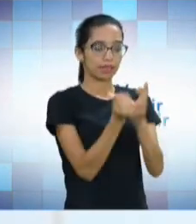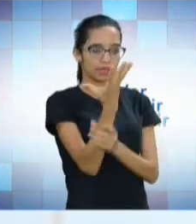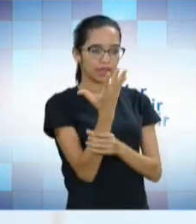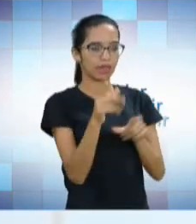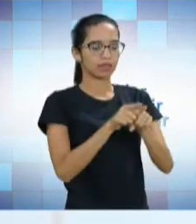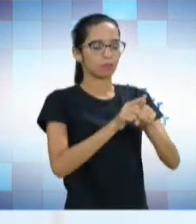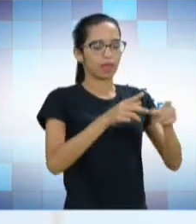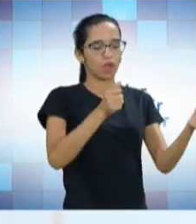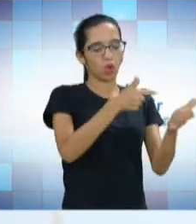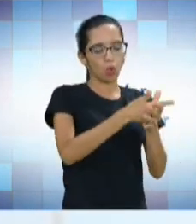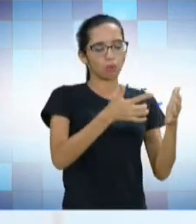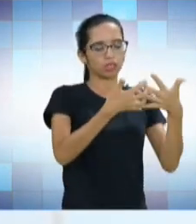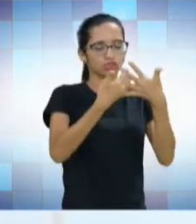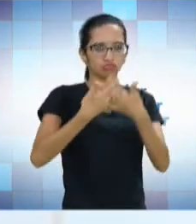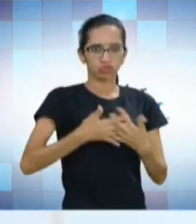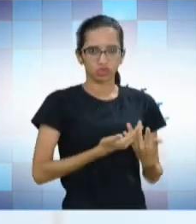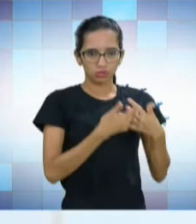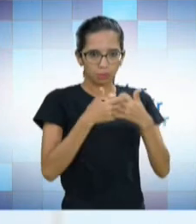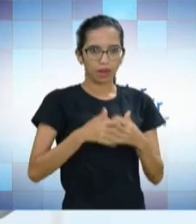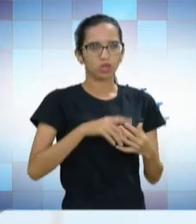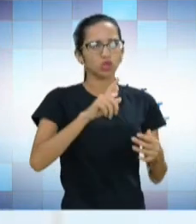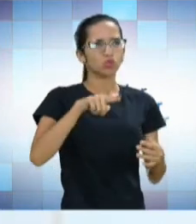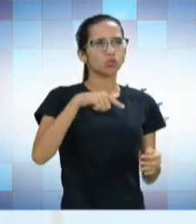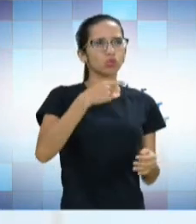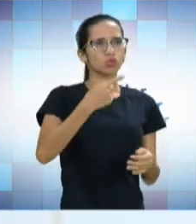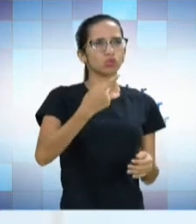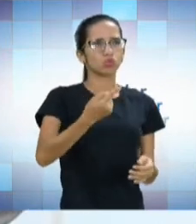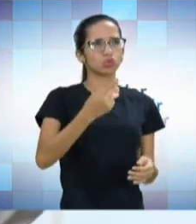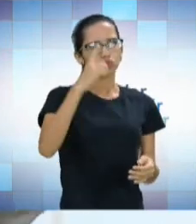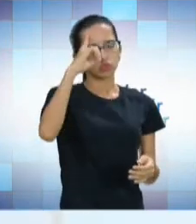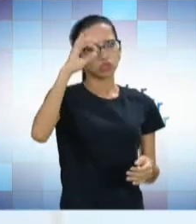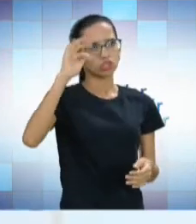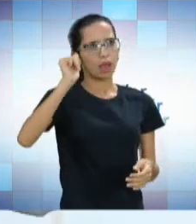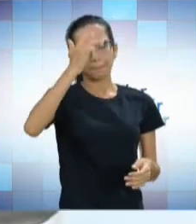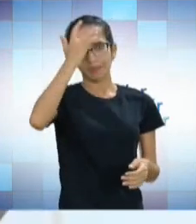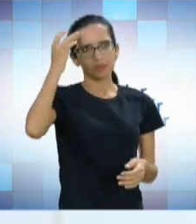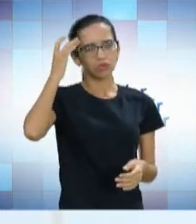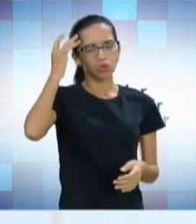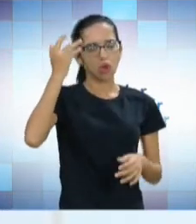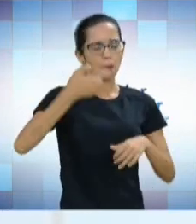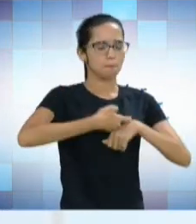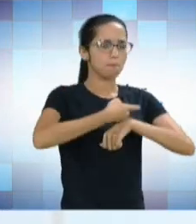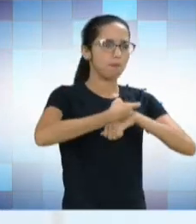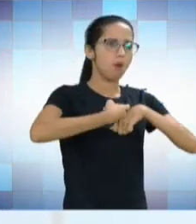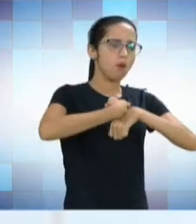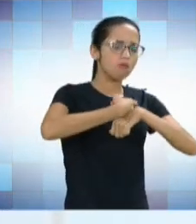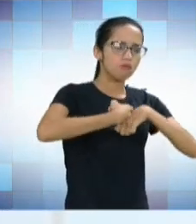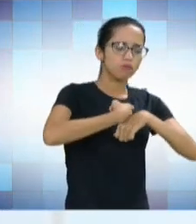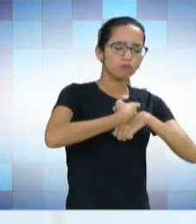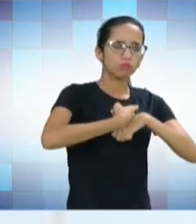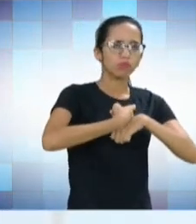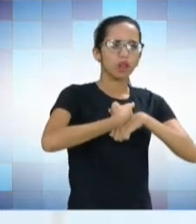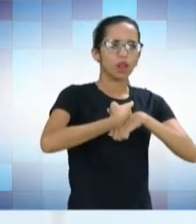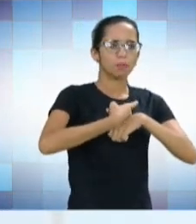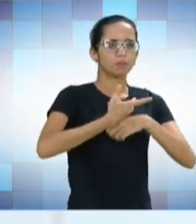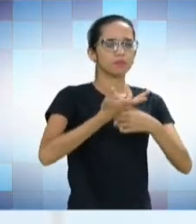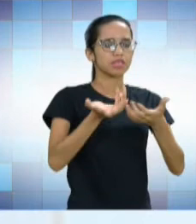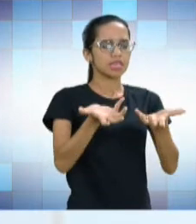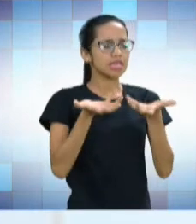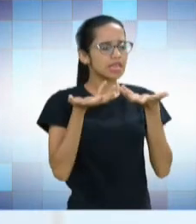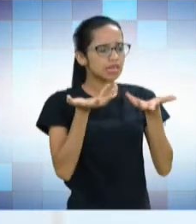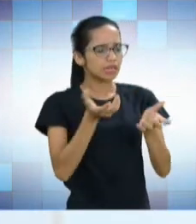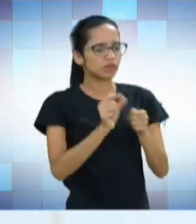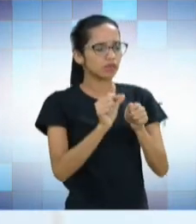equipamentos né de máquinas e do dia seguinte umas pessoas bem simples me procurar de uma zona rural